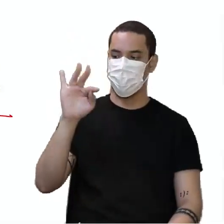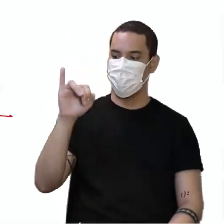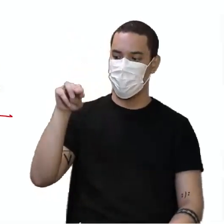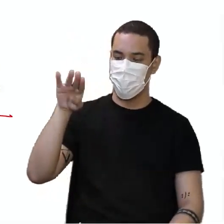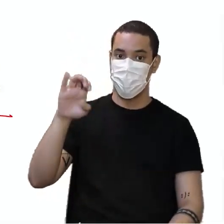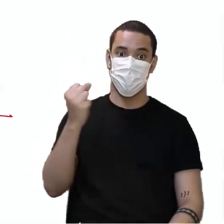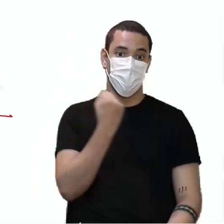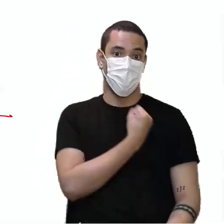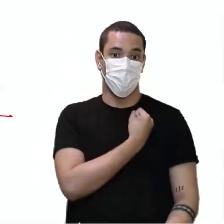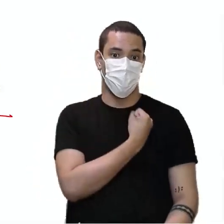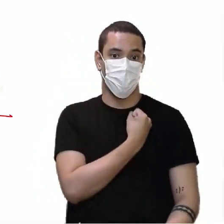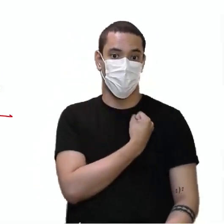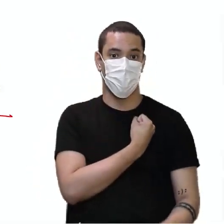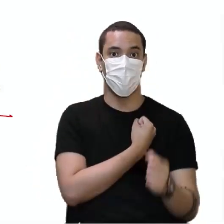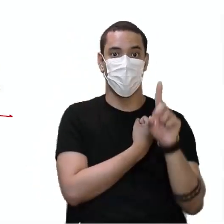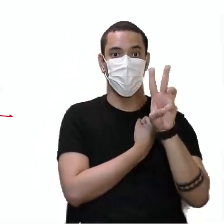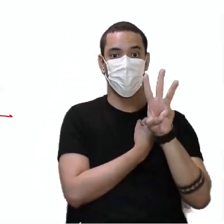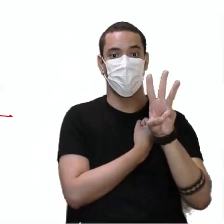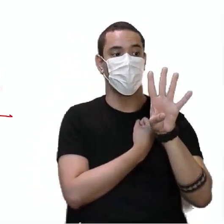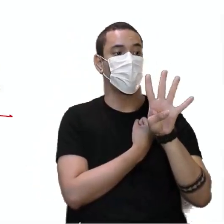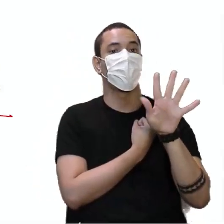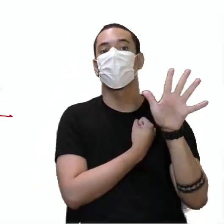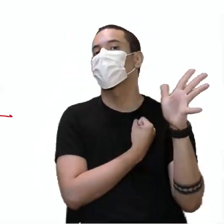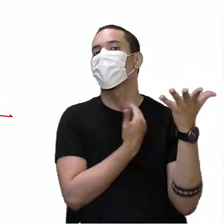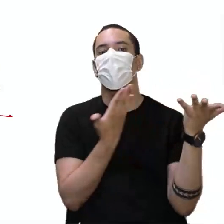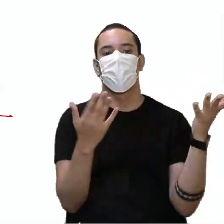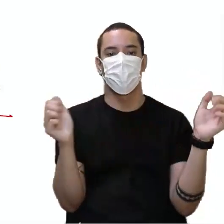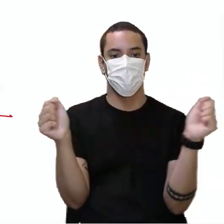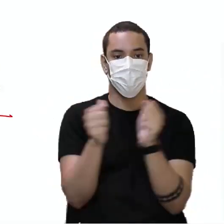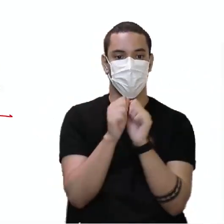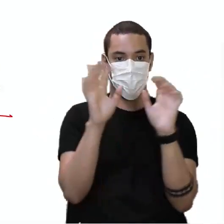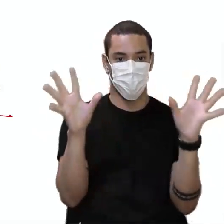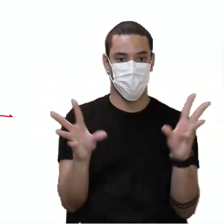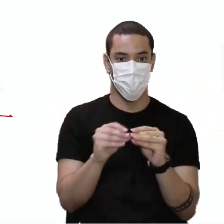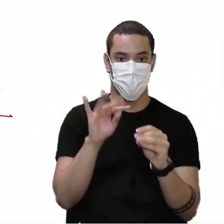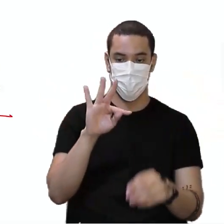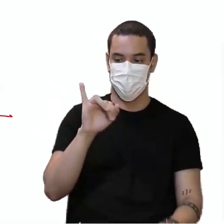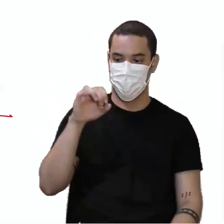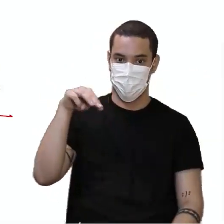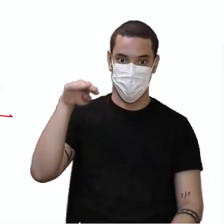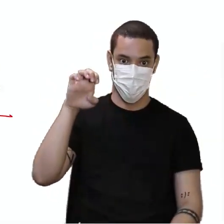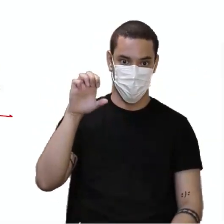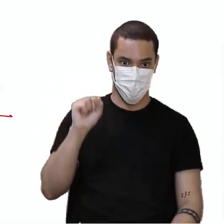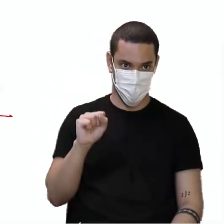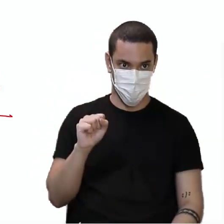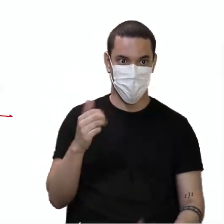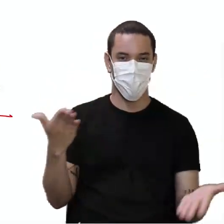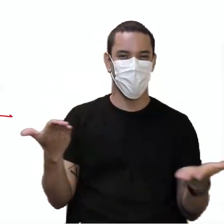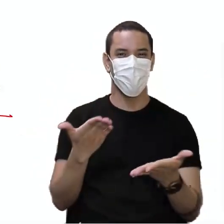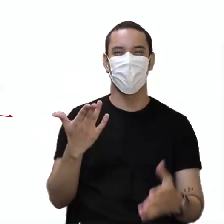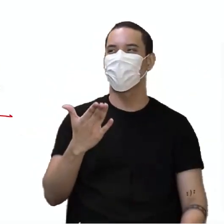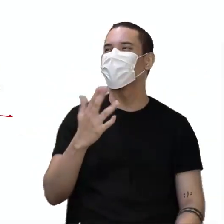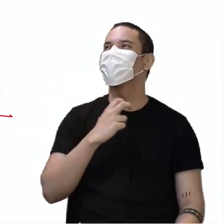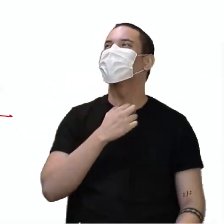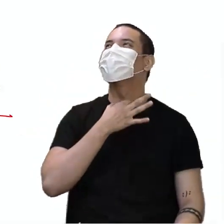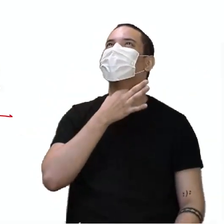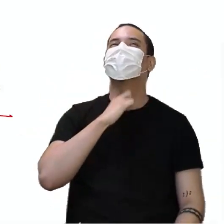número cardinal. 3 times, 4 times, 5 times. Oh, a minha voz está muito